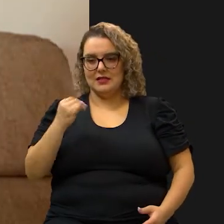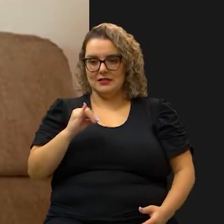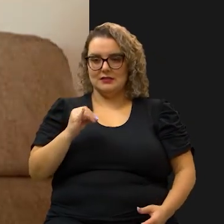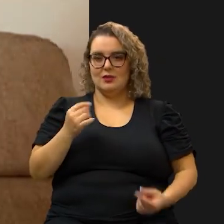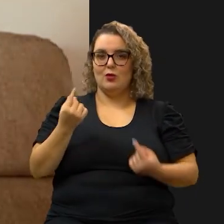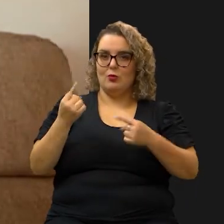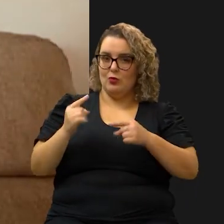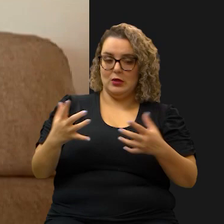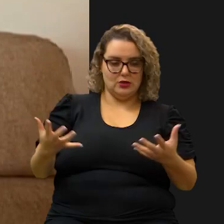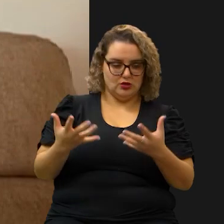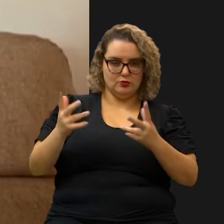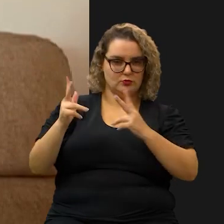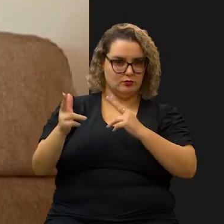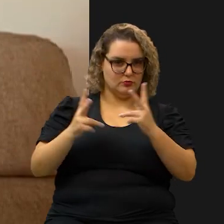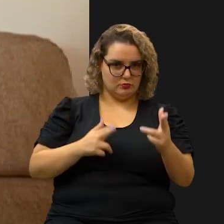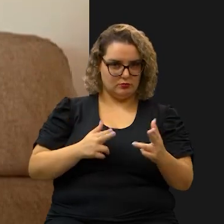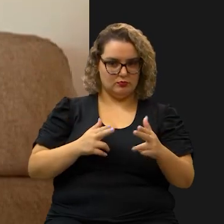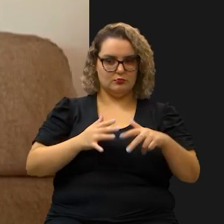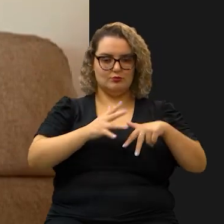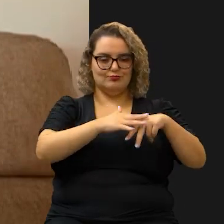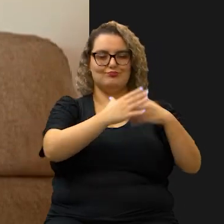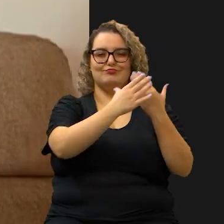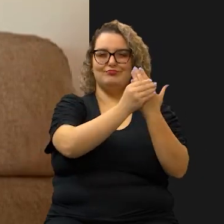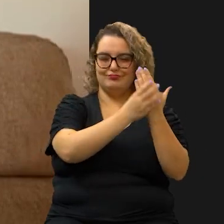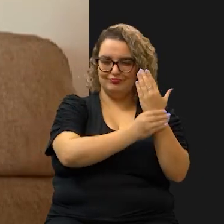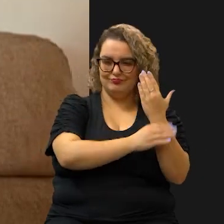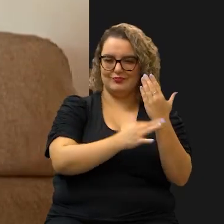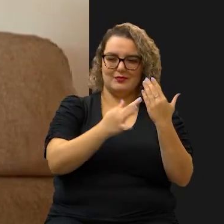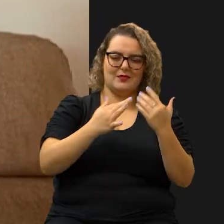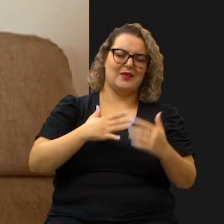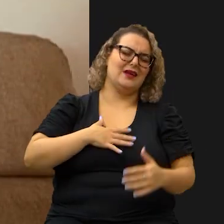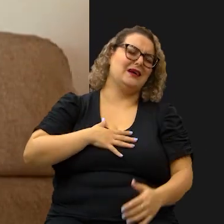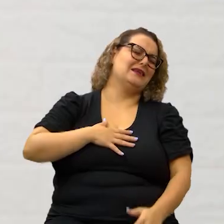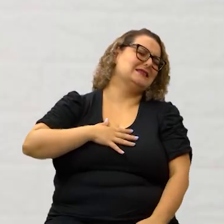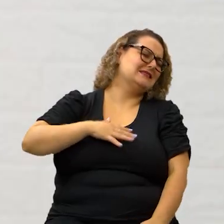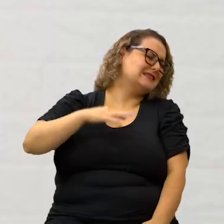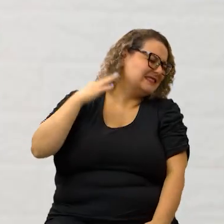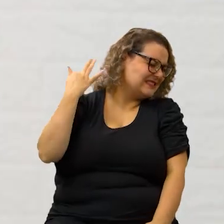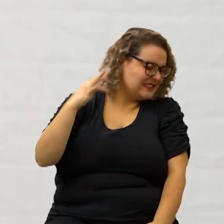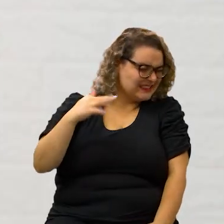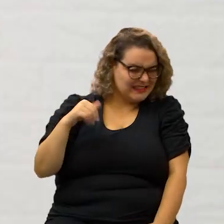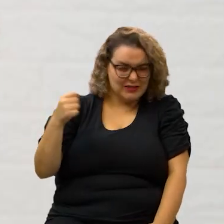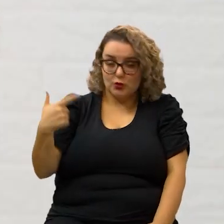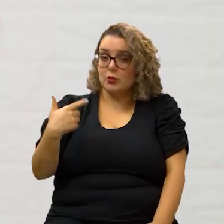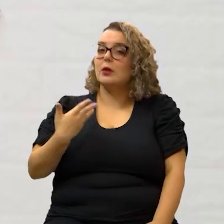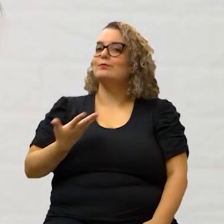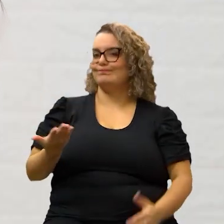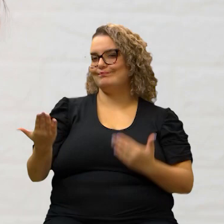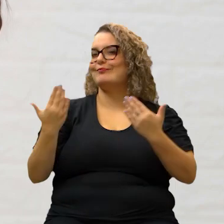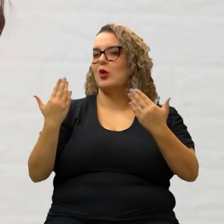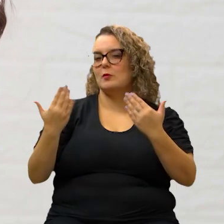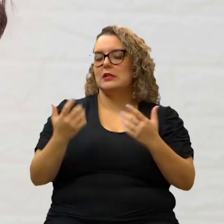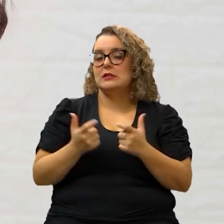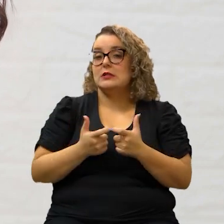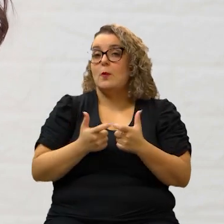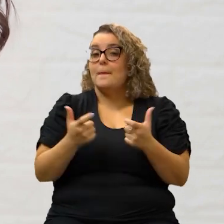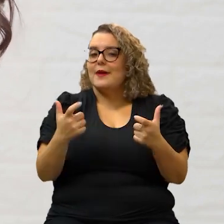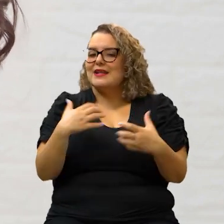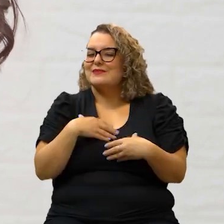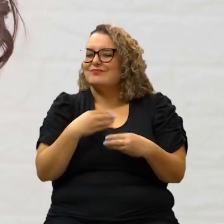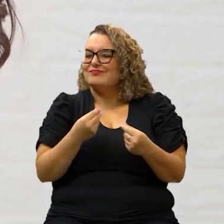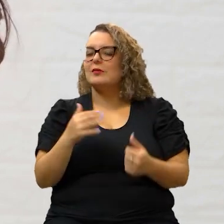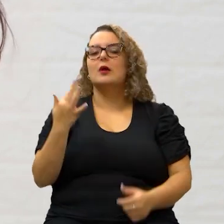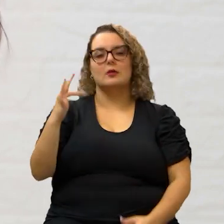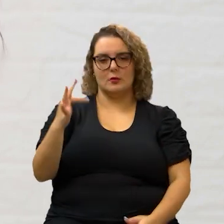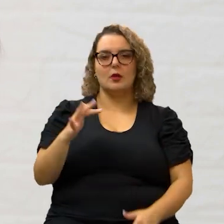se eu provocar o mesmo estímulo no paciente, ele vai sentir muito mais dor do que eu. Então, assim, é esse aumento